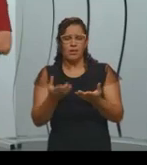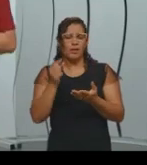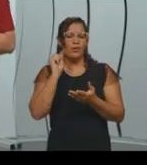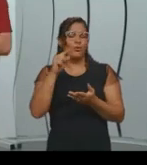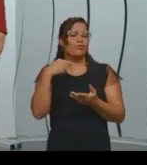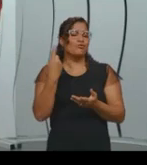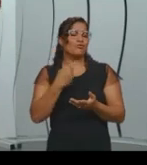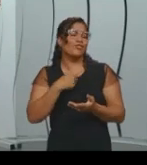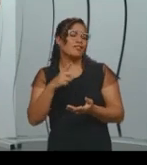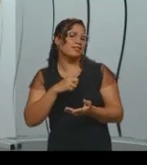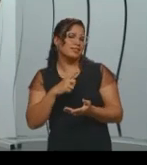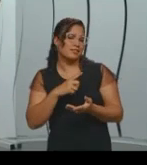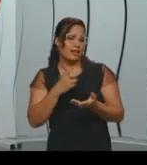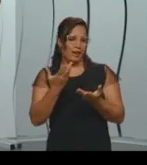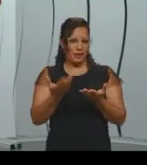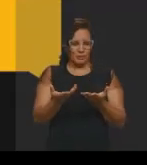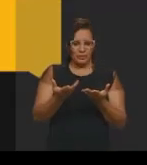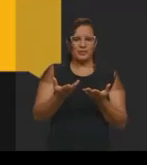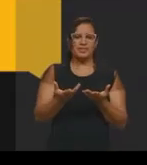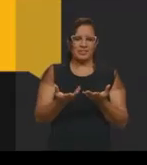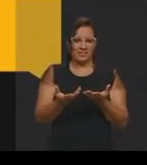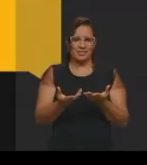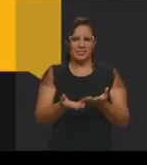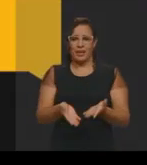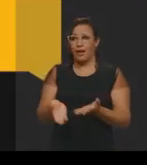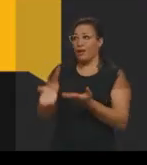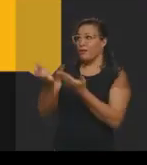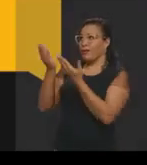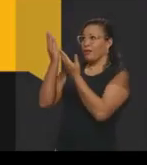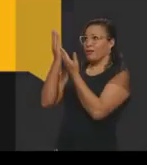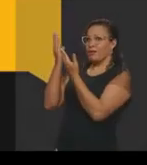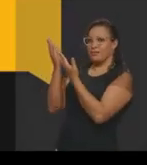nós temos aqui nesse